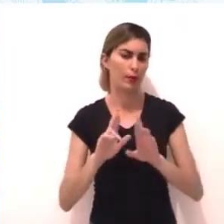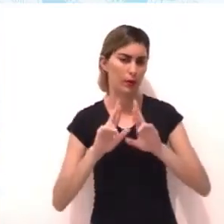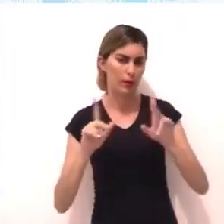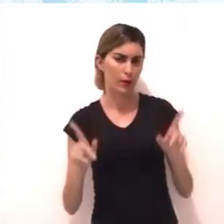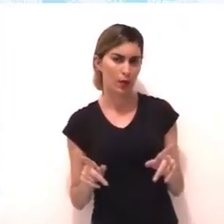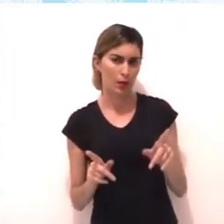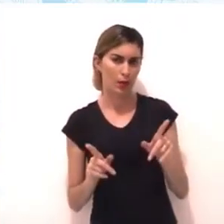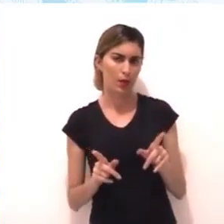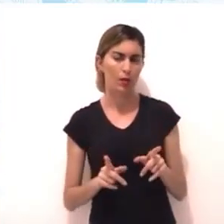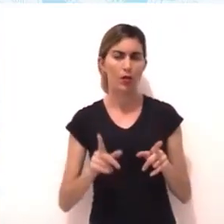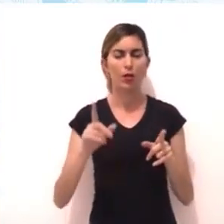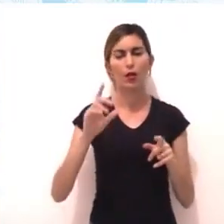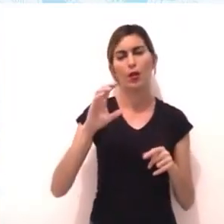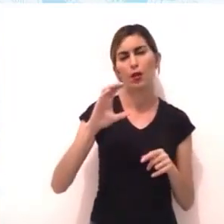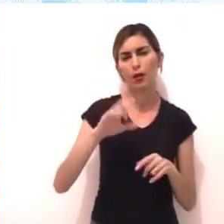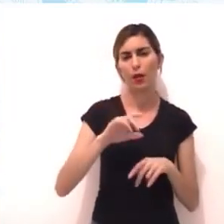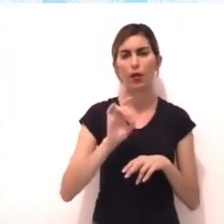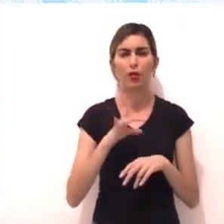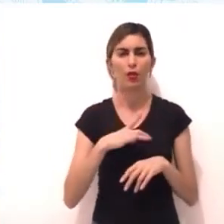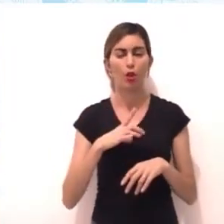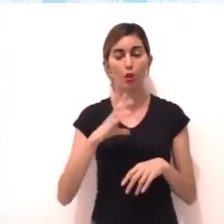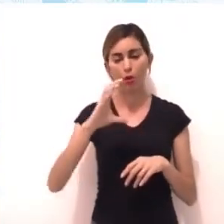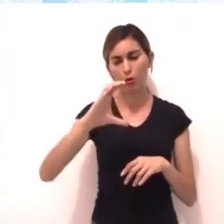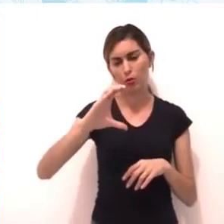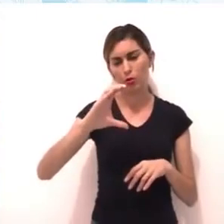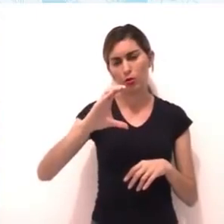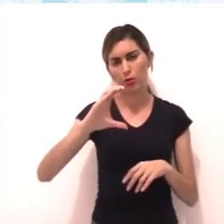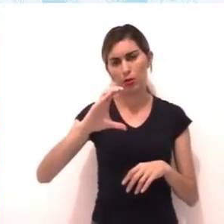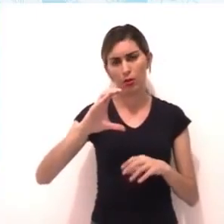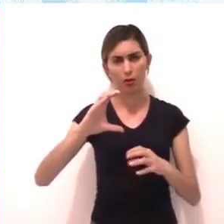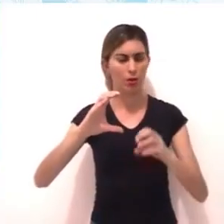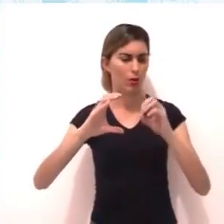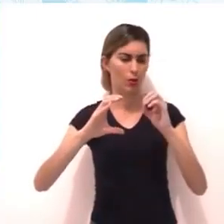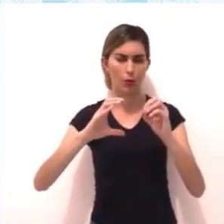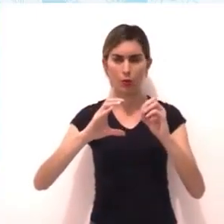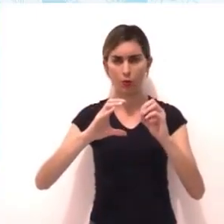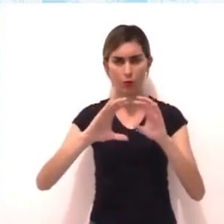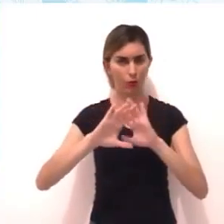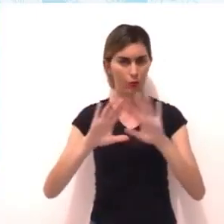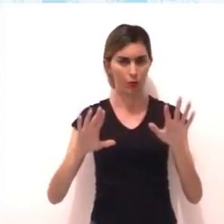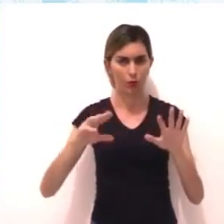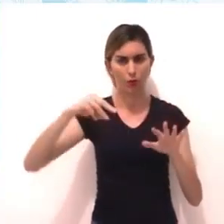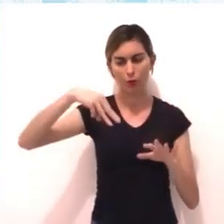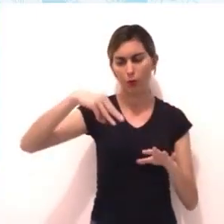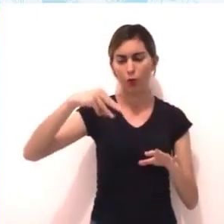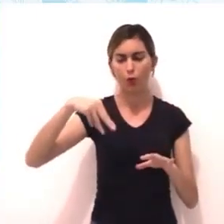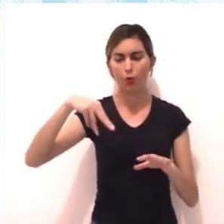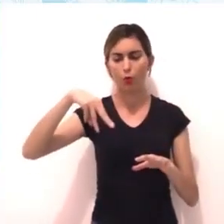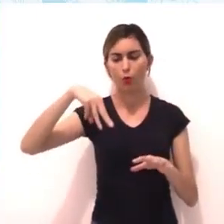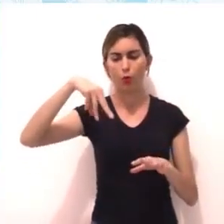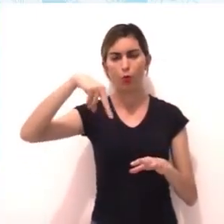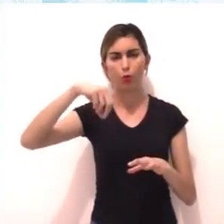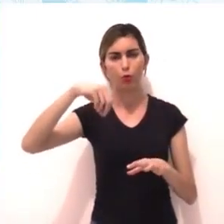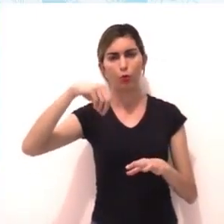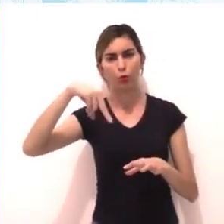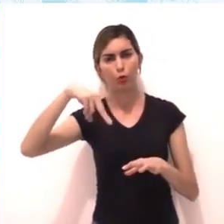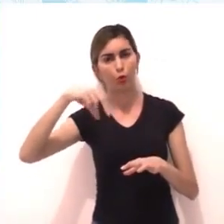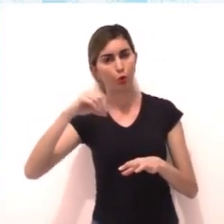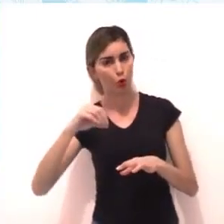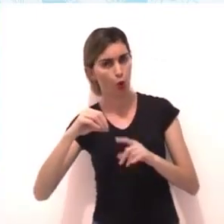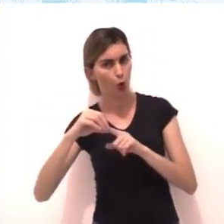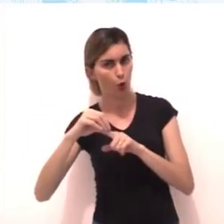diferenciarem ela do gás carbônico, tá? O monóxido de carbono, observe a palavra monóxido. Mono